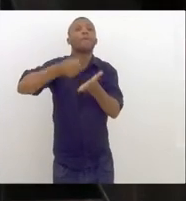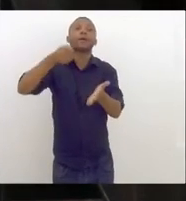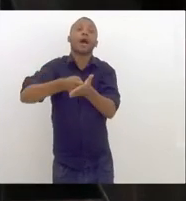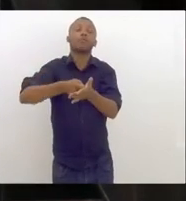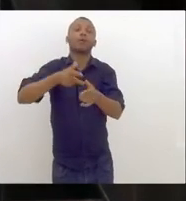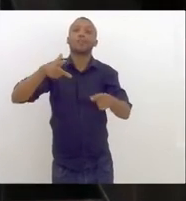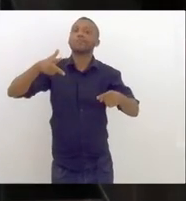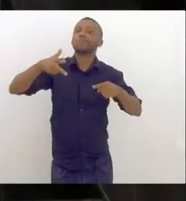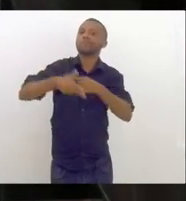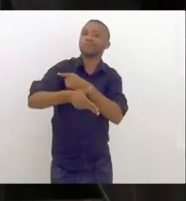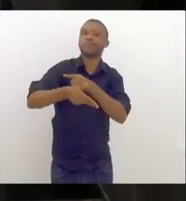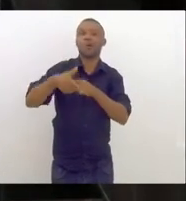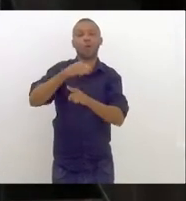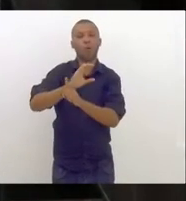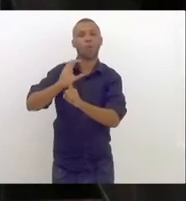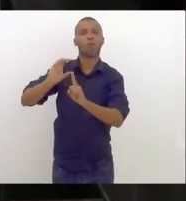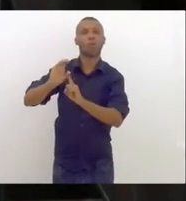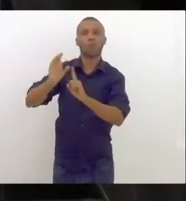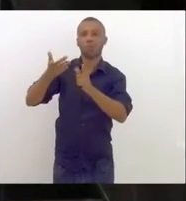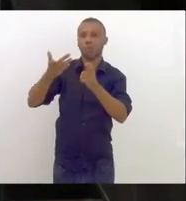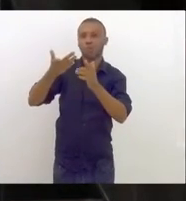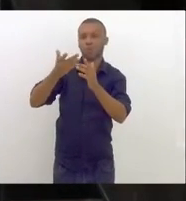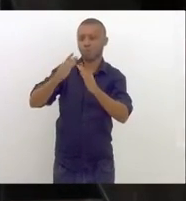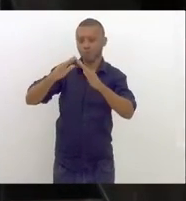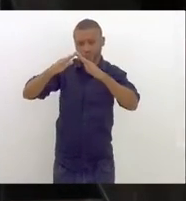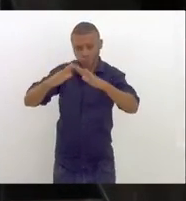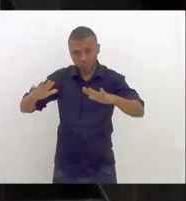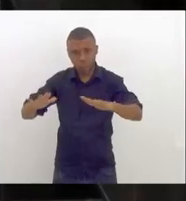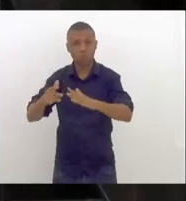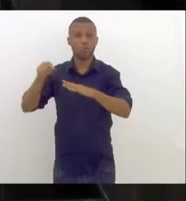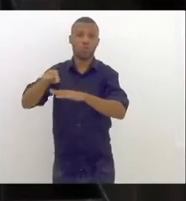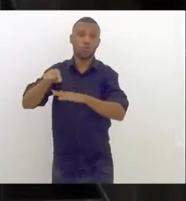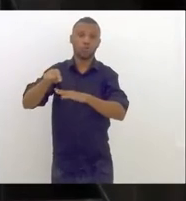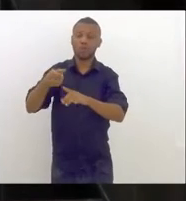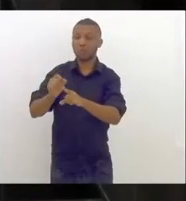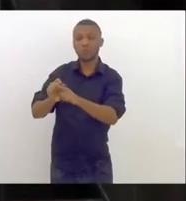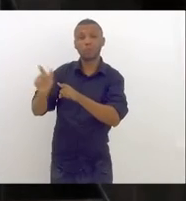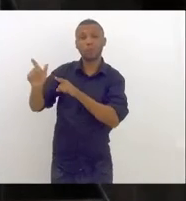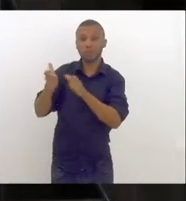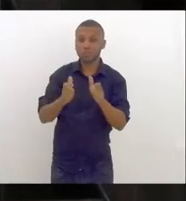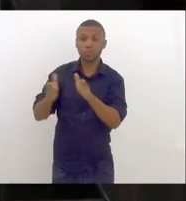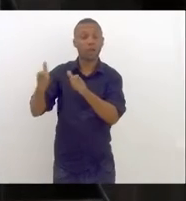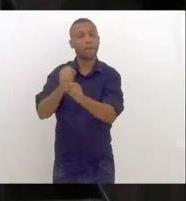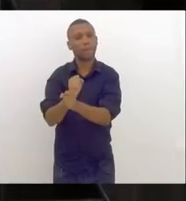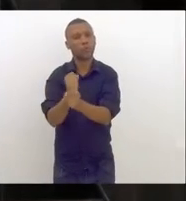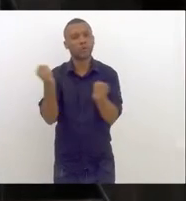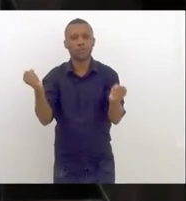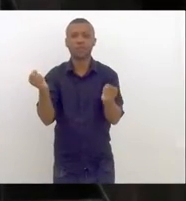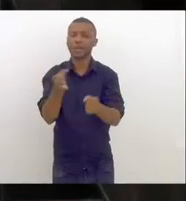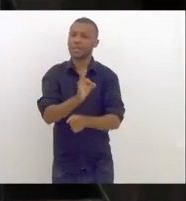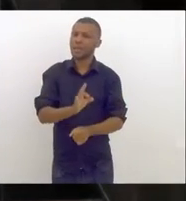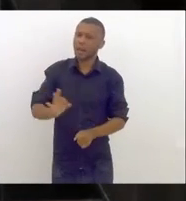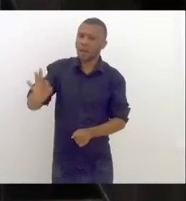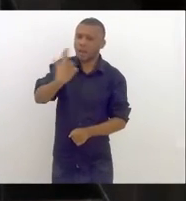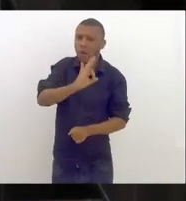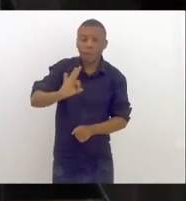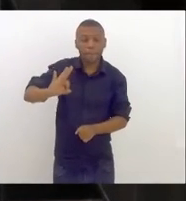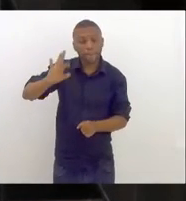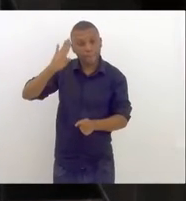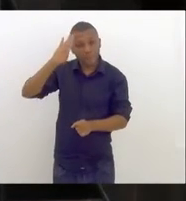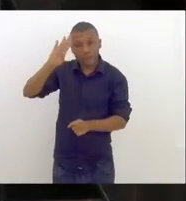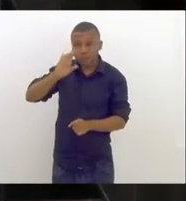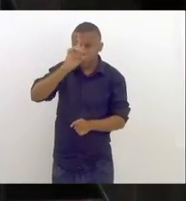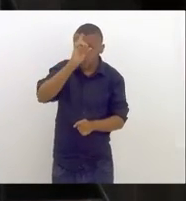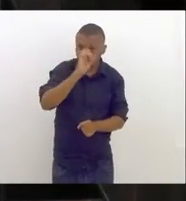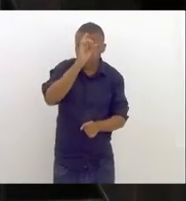a não mais realizados ou a serem expulsa dos territórios Então não é possível que nenhum lugar muito menos de um hospital em que um doente